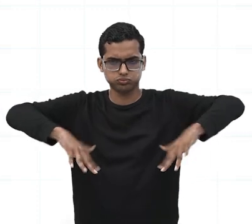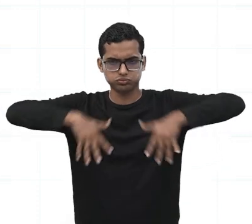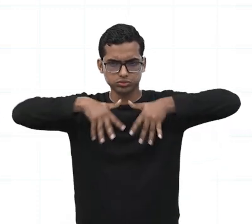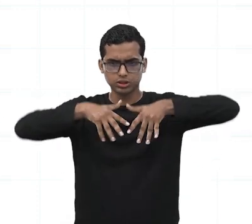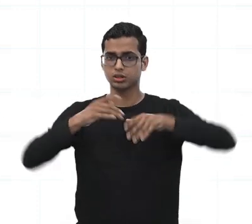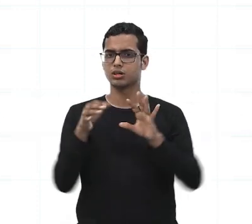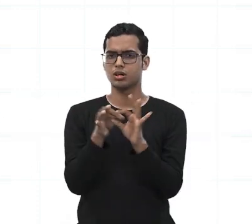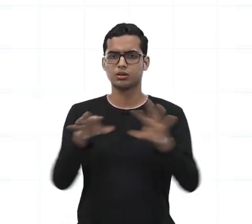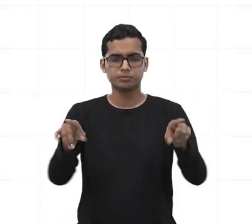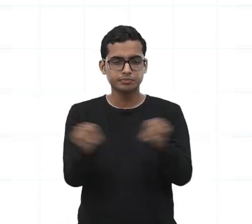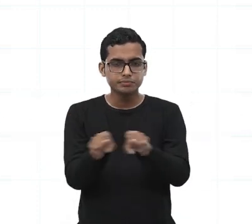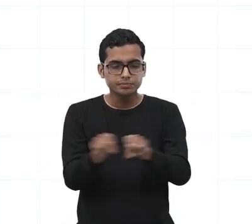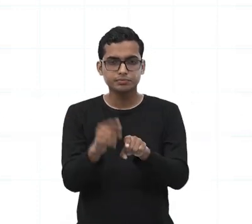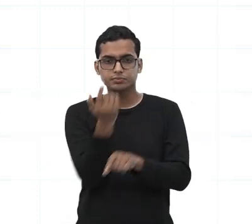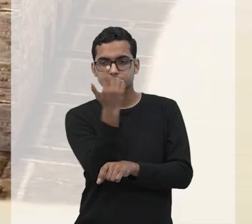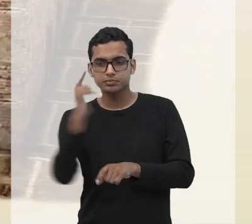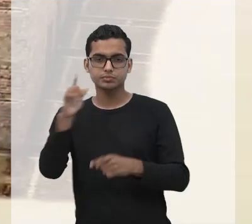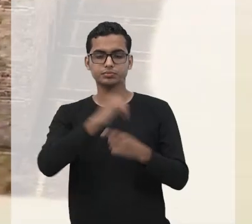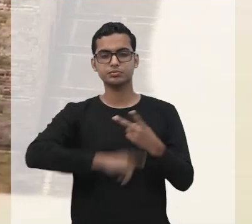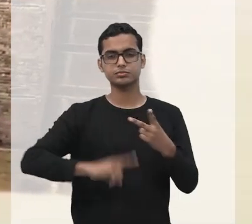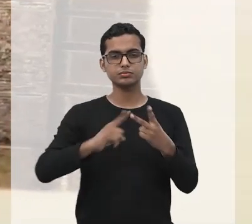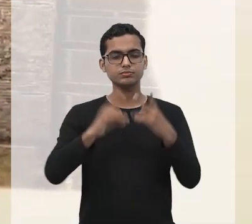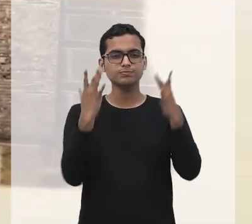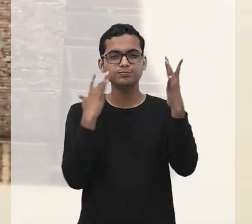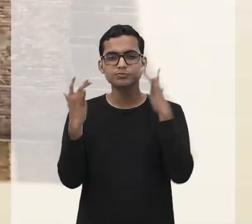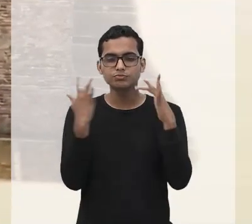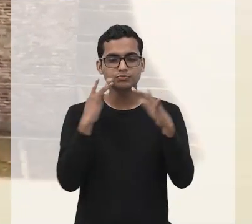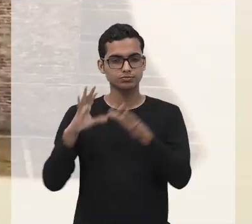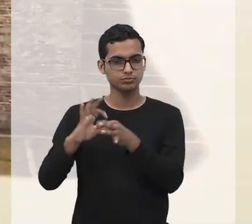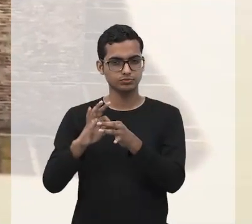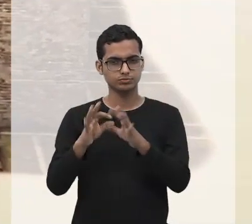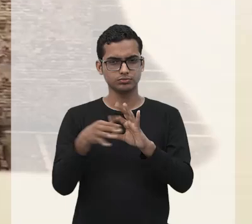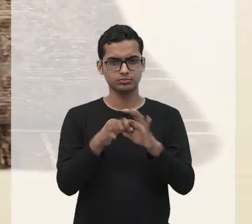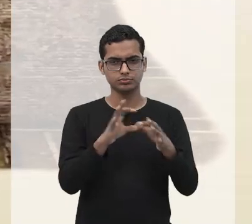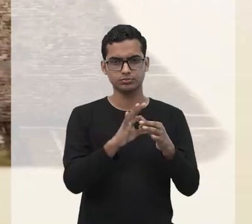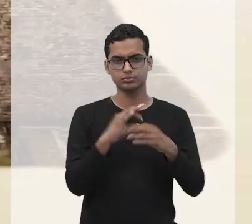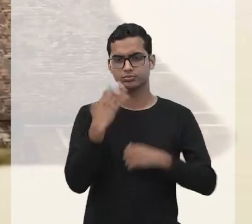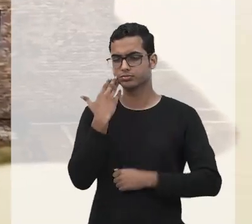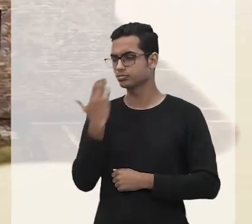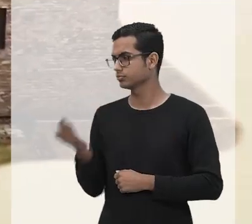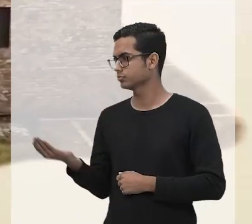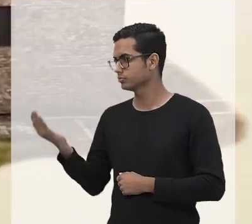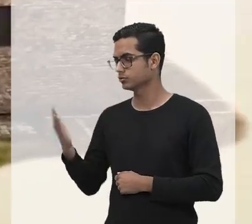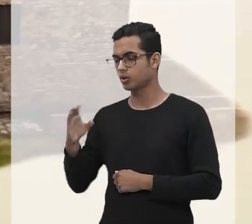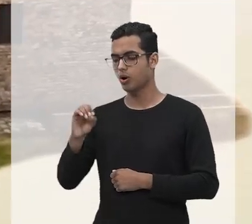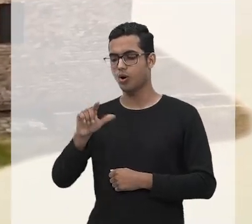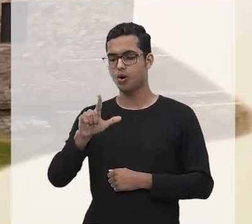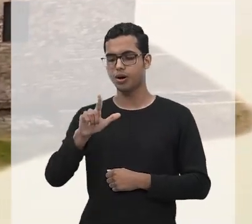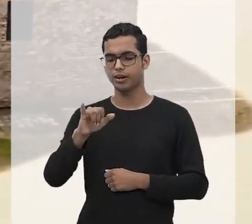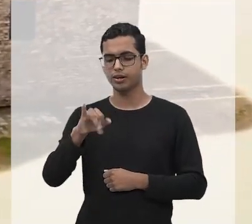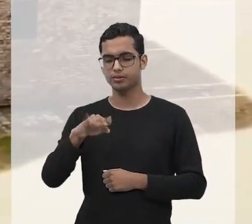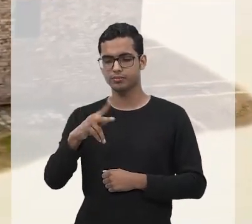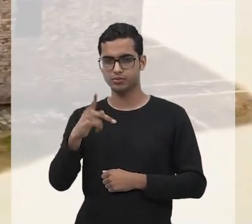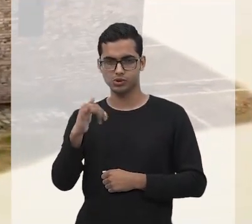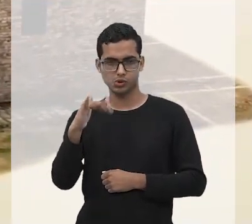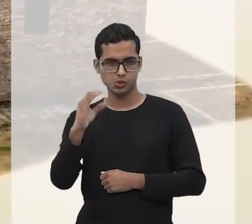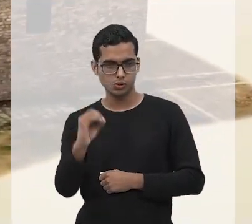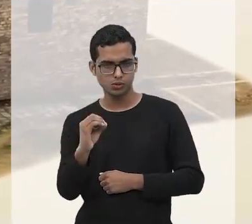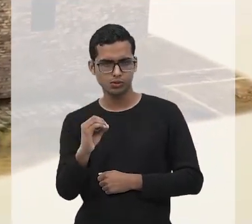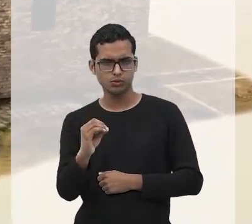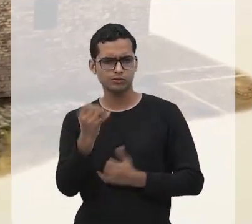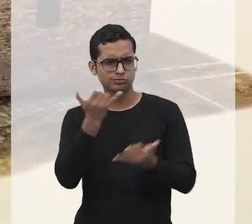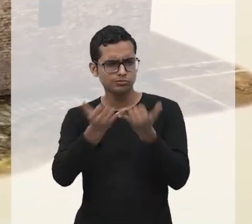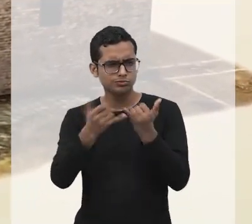gente vai ver o Teatro Olímpico. E a primeira imagem que a gente vai ver dele, olha só, ele parece uma casinha, né,